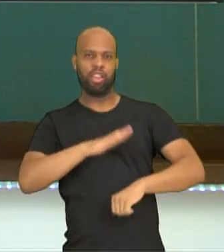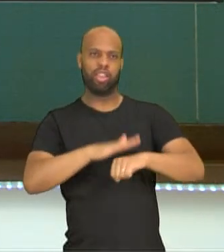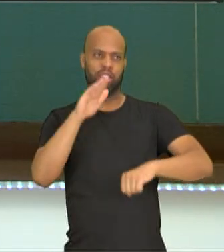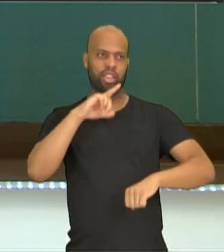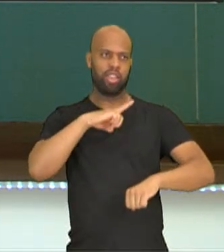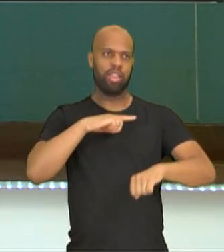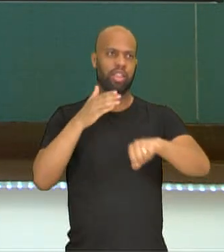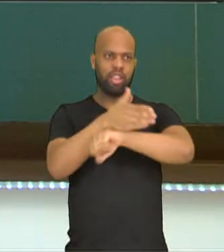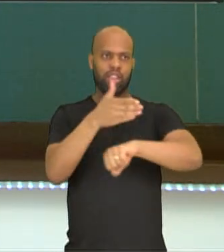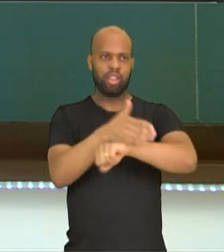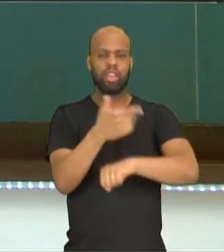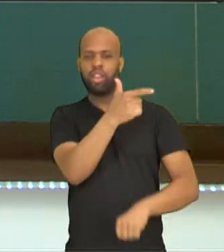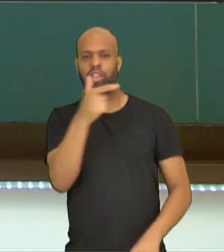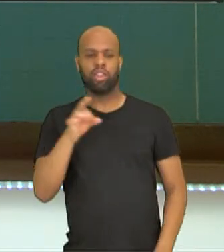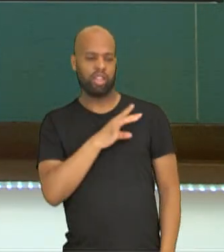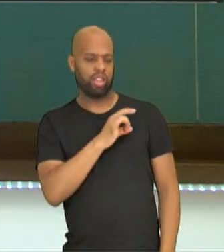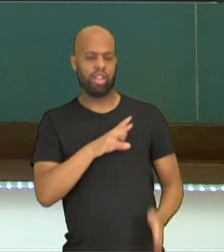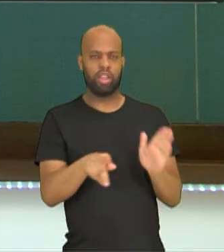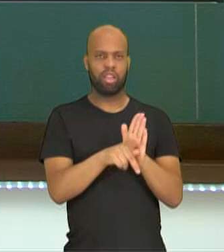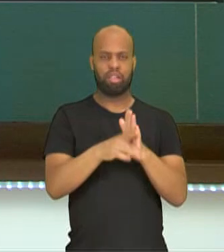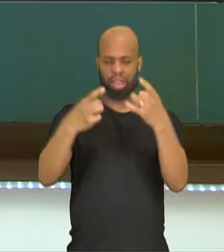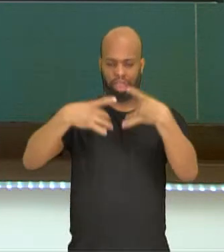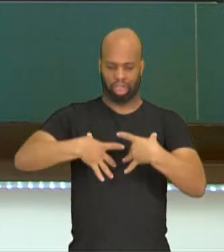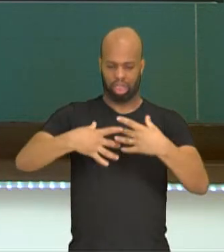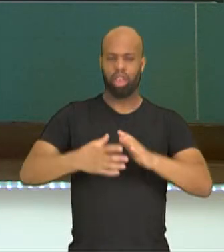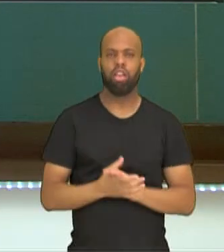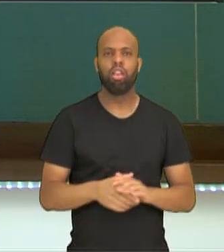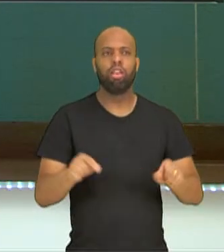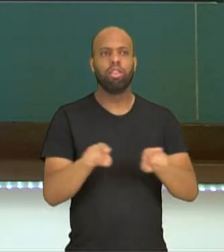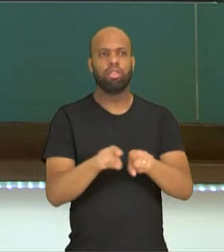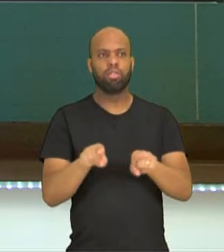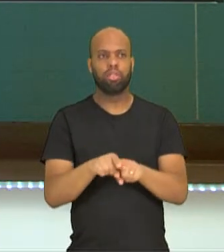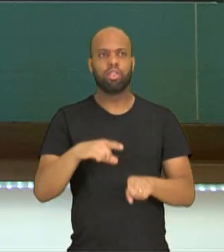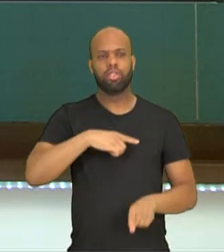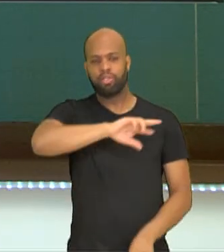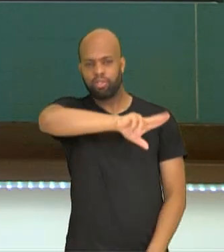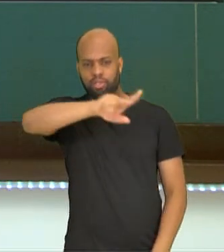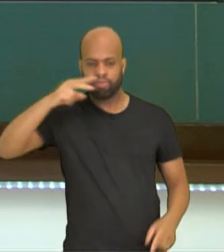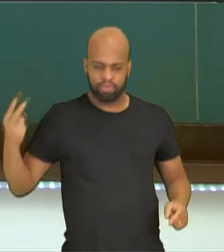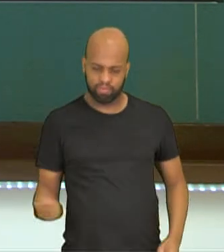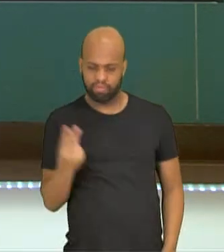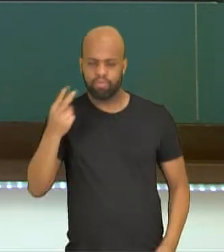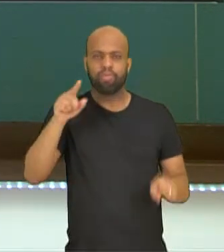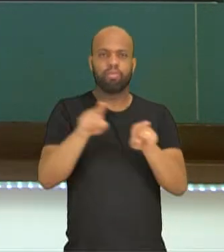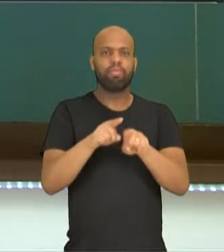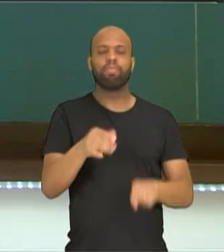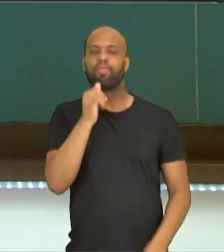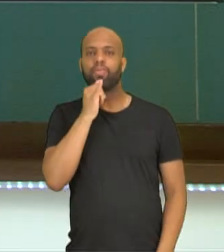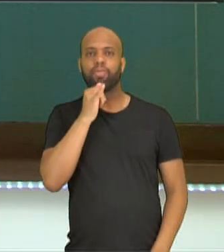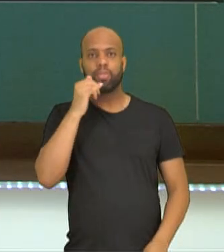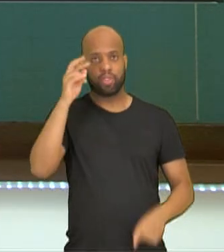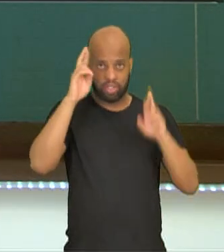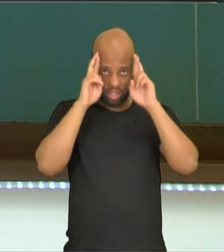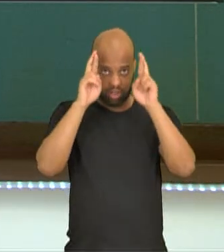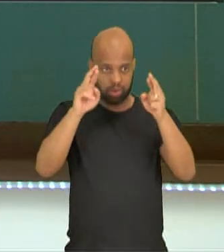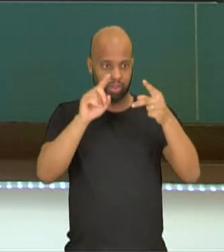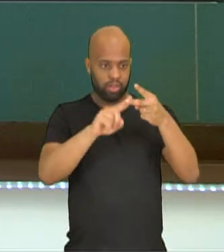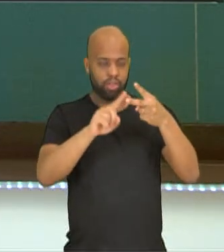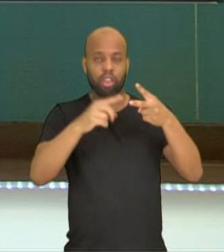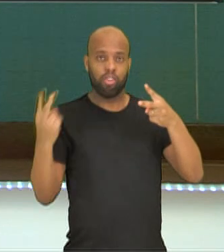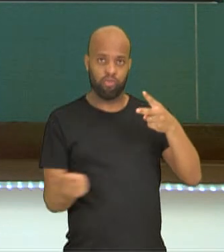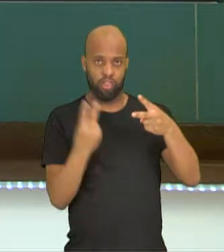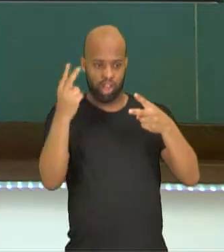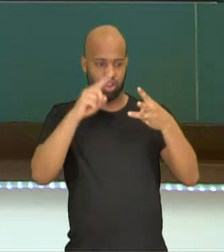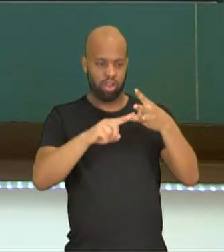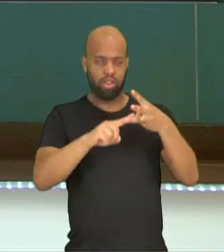mais porque elas não têm esse medo da rejeição. E ela propaga diversos valores, como respeito, valorização e